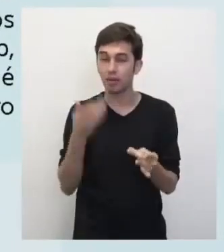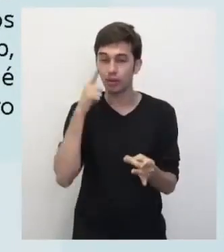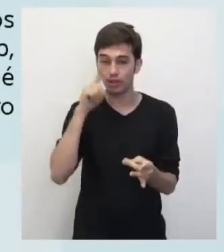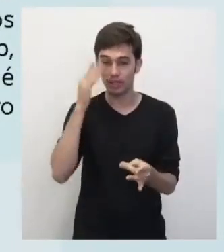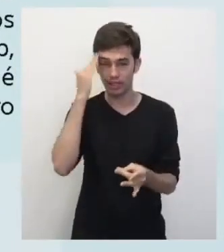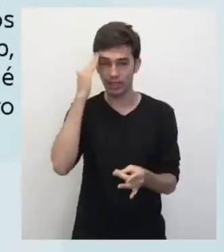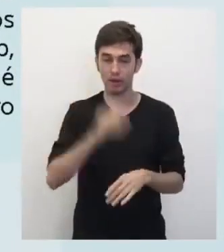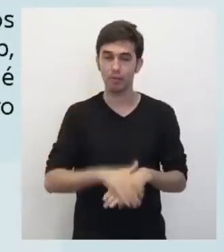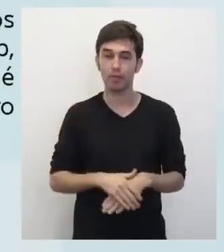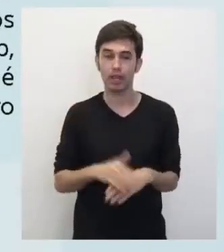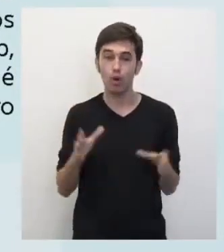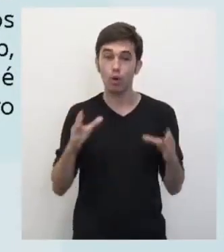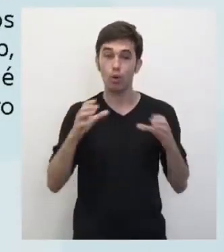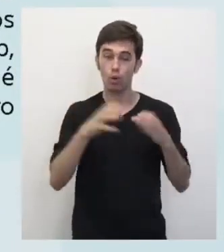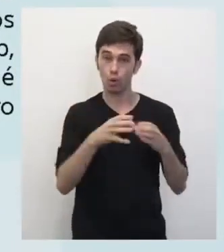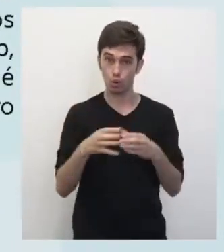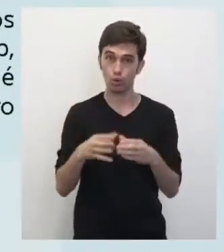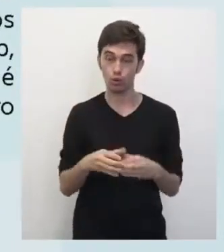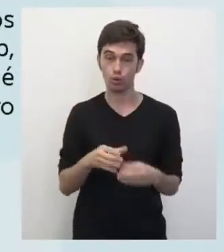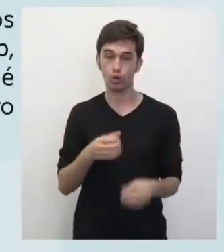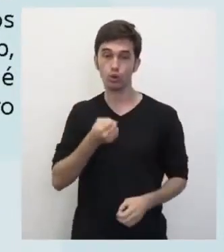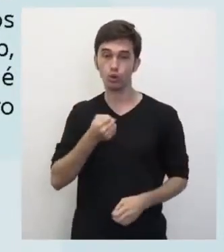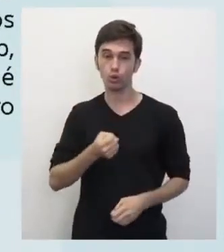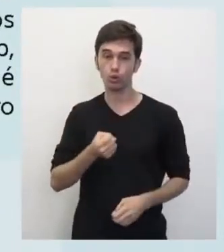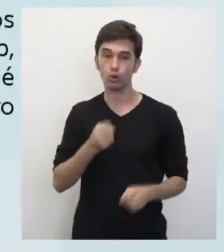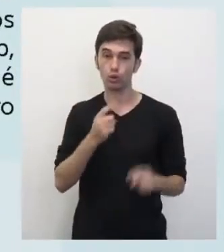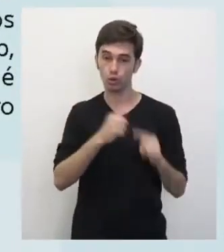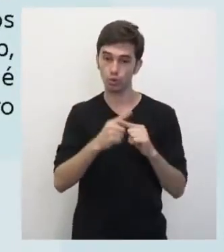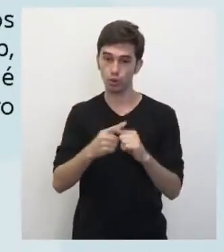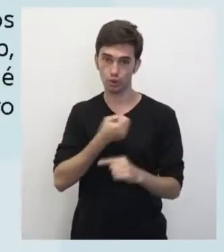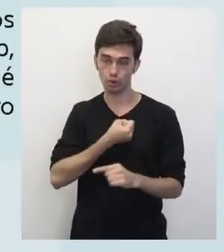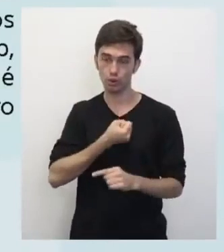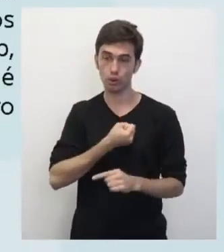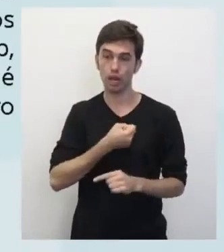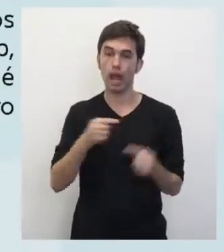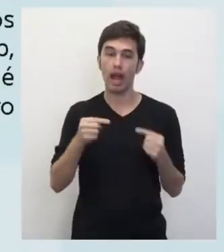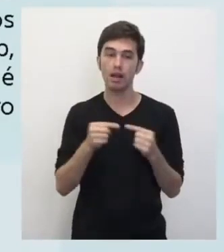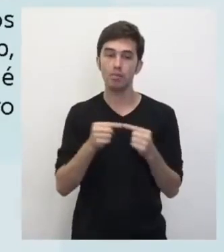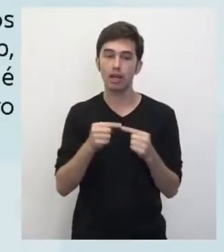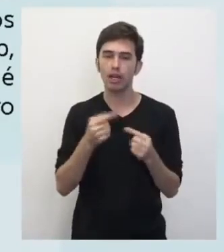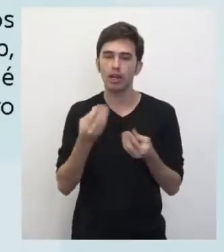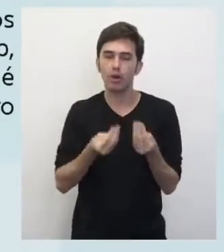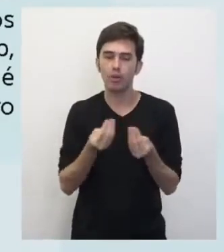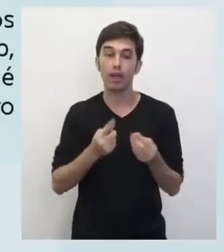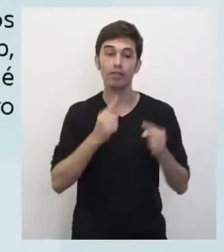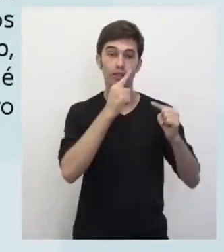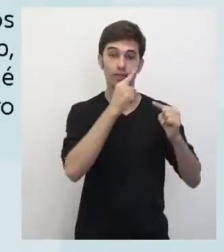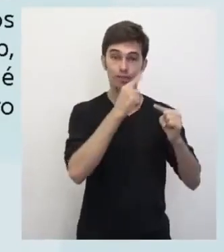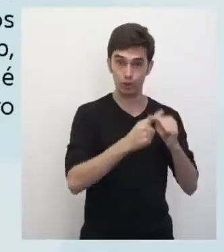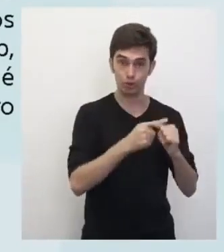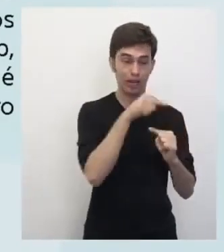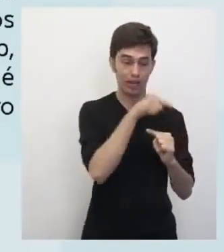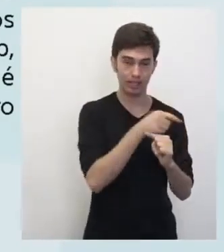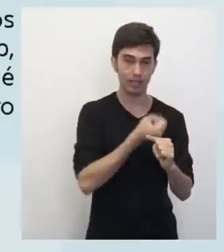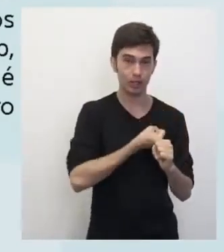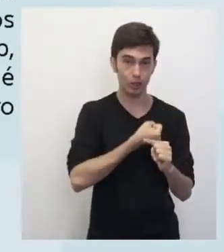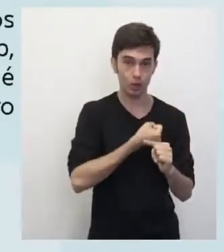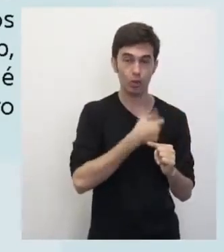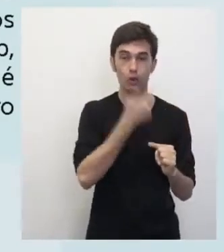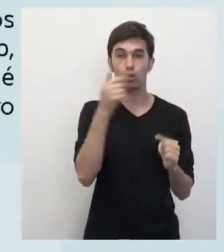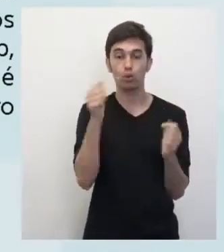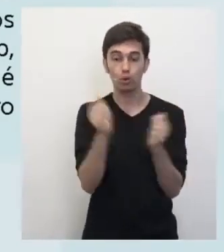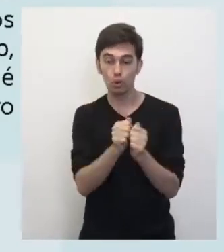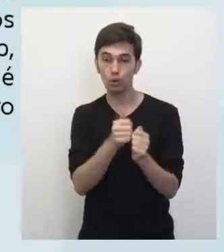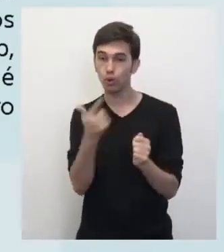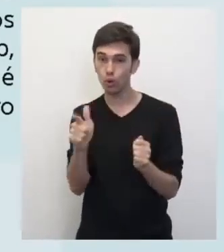o conjunto dos múltiplos, né, de um número é obtido multiplicando este por números naturais.